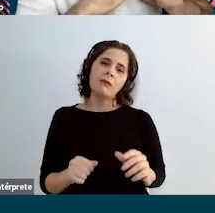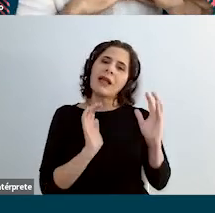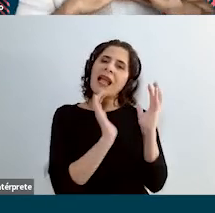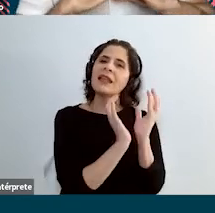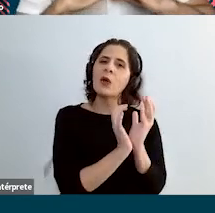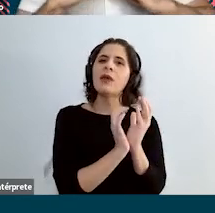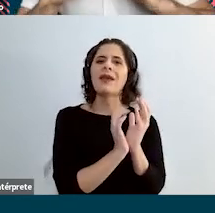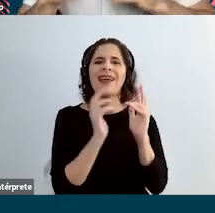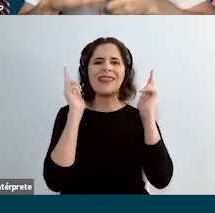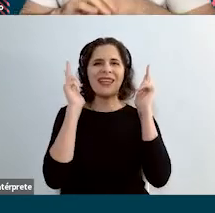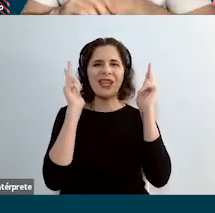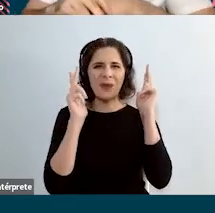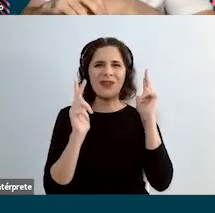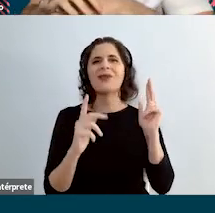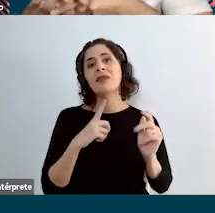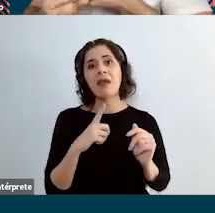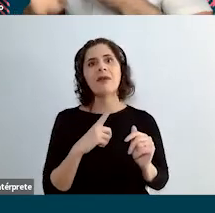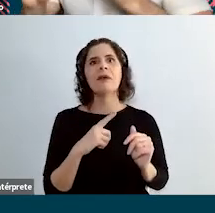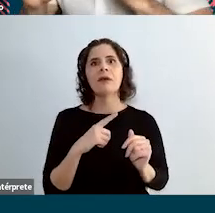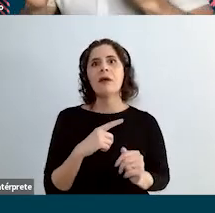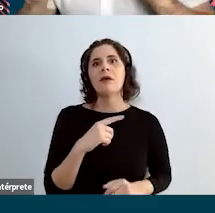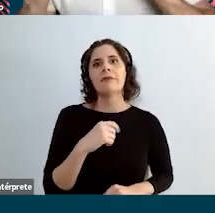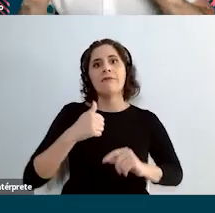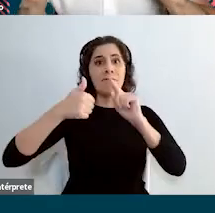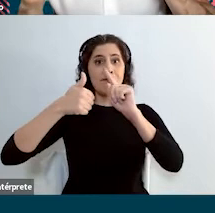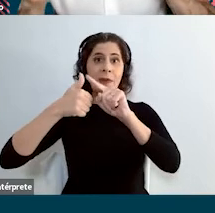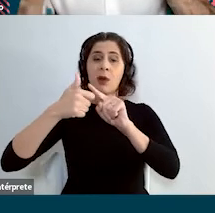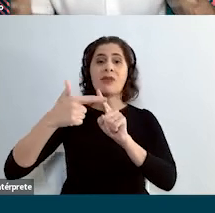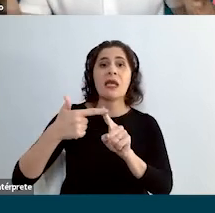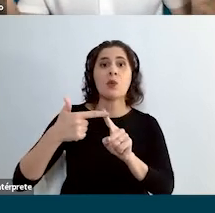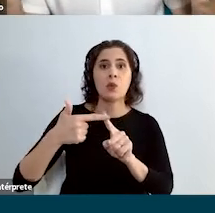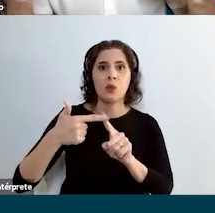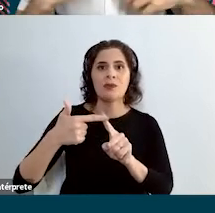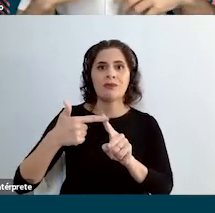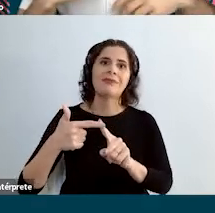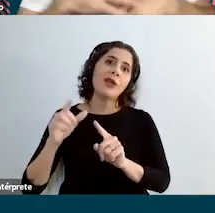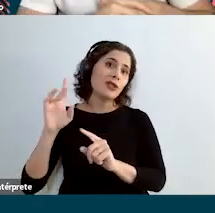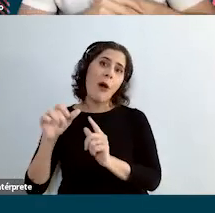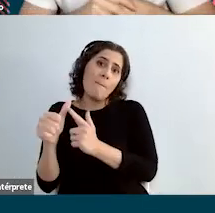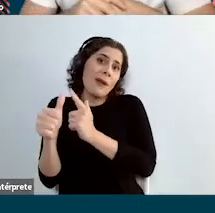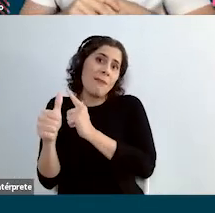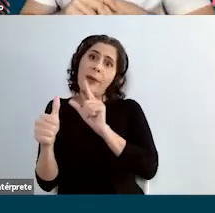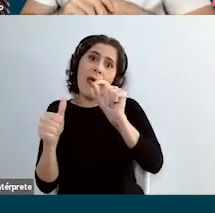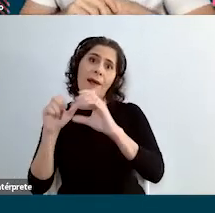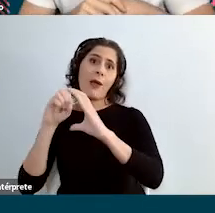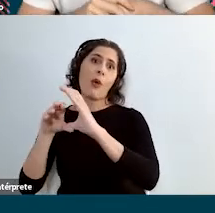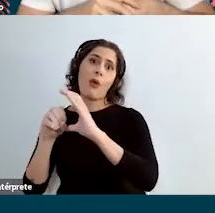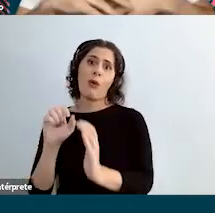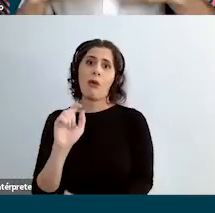na categoria entretenimento. A gente ficou em segundo lugar, perdendo só ali para o Globoplay, que também é da casa, né, do Grupo